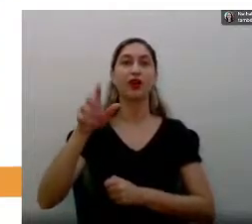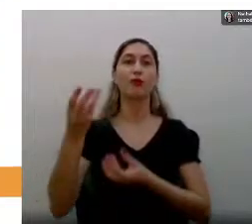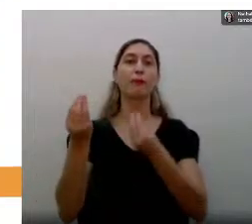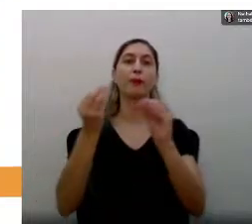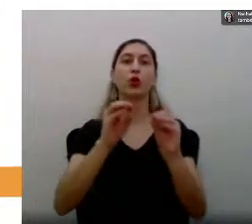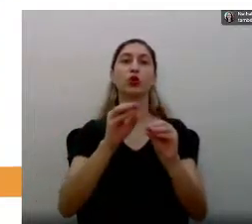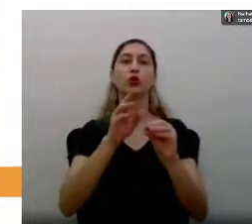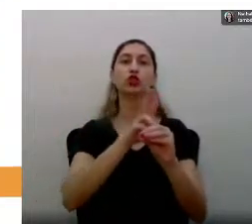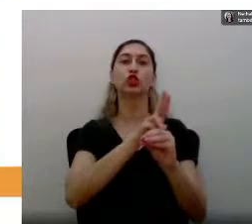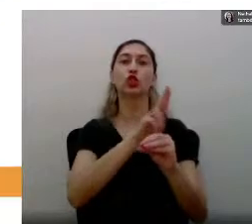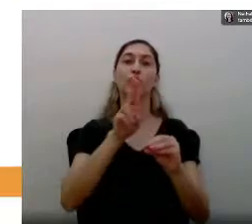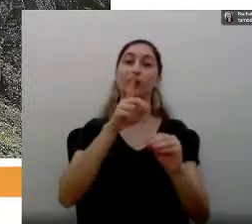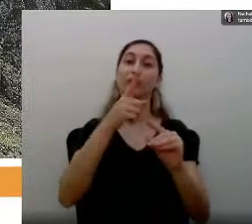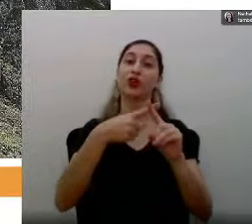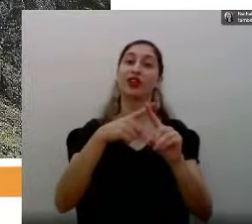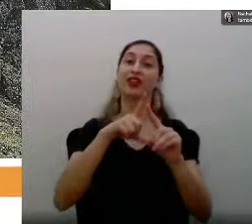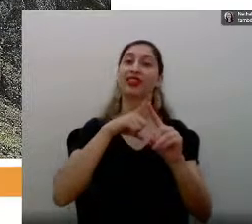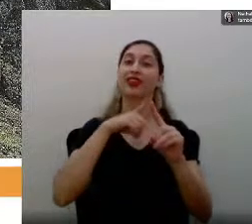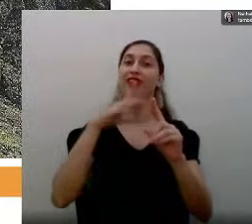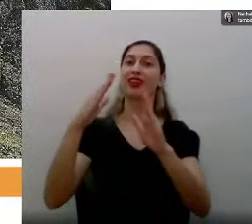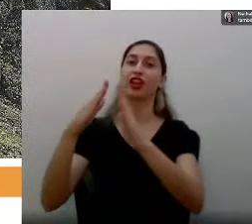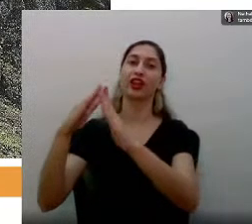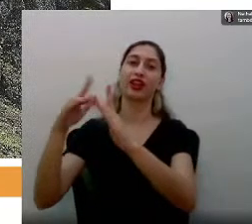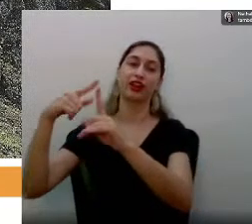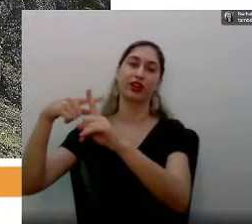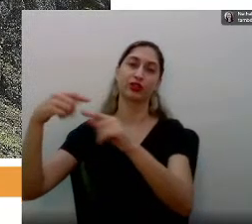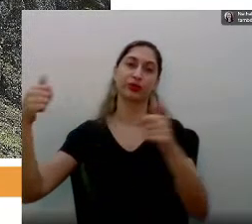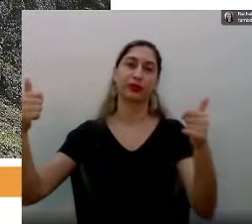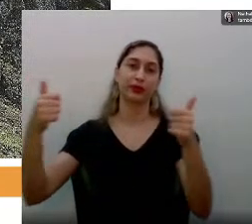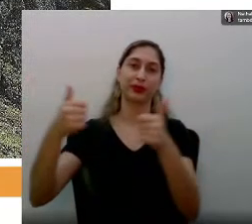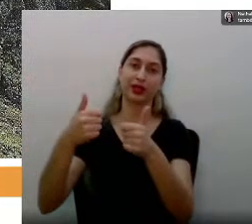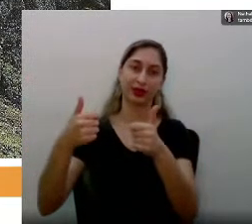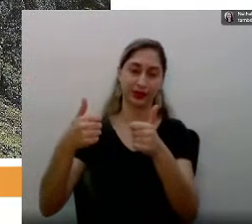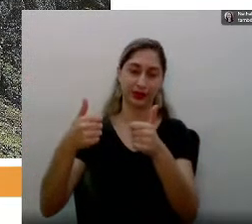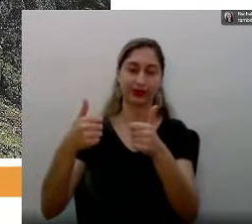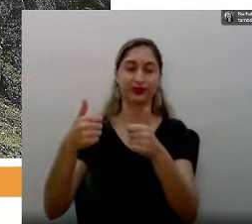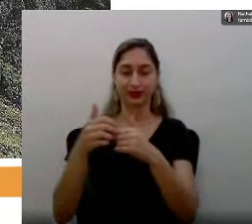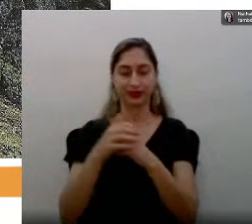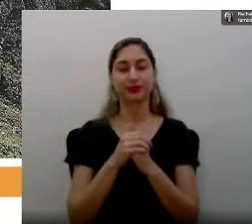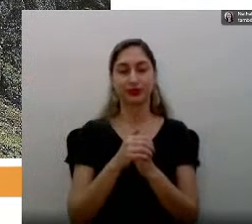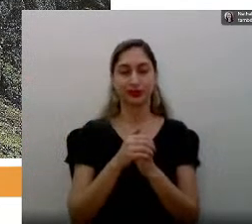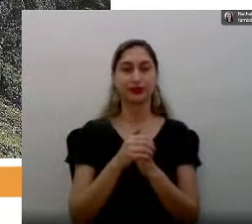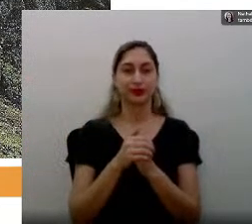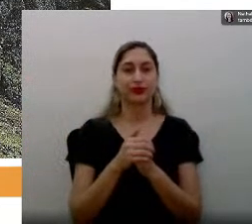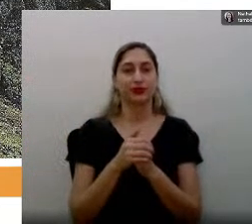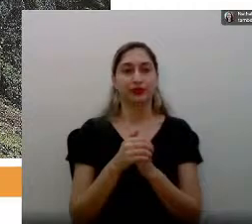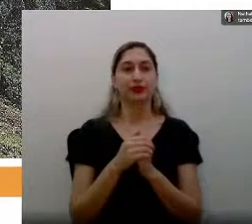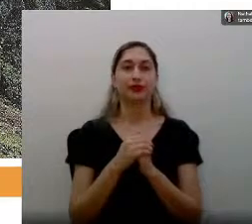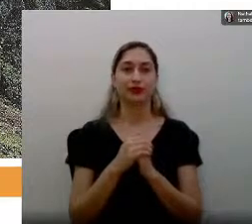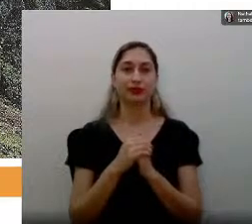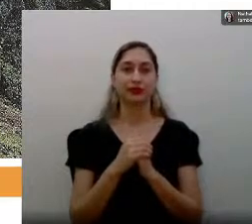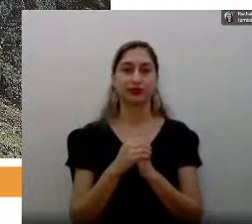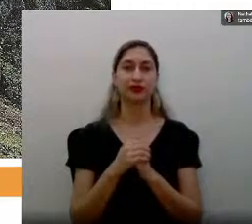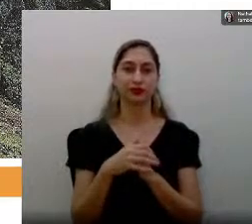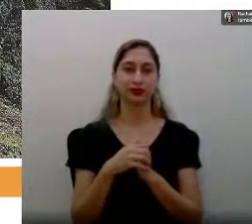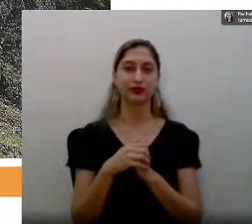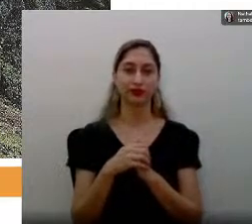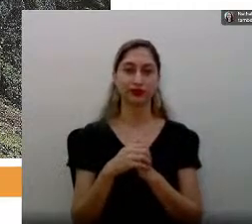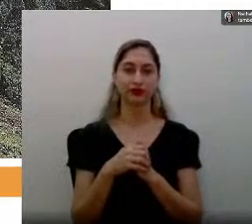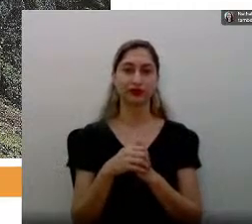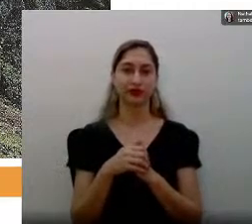que tem uma igreja ali bem no alto ali da Serra da Piedade ali tá igreja tá aqui Observatório tá aqui eu falei Rosário